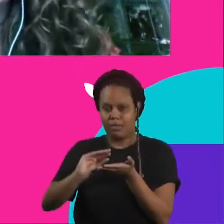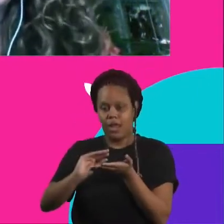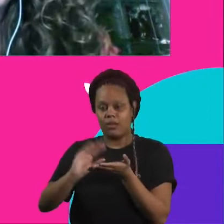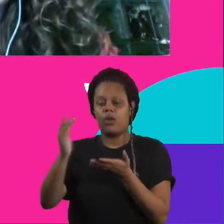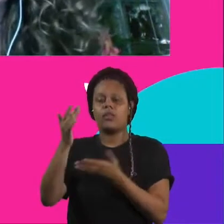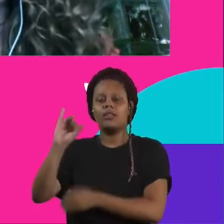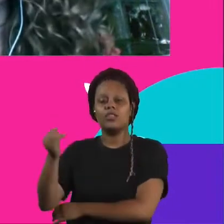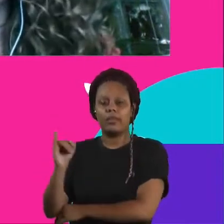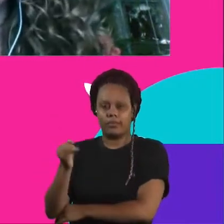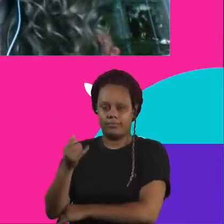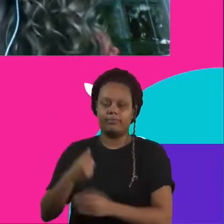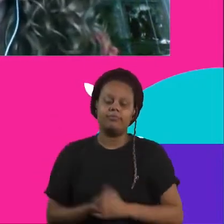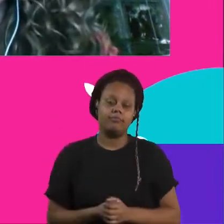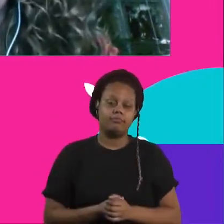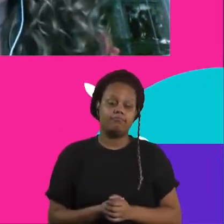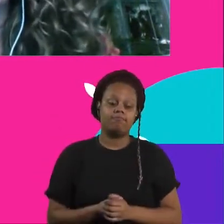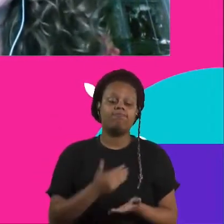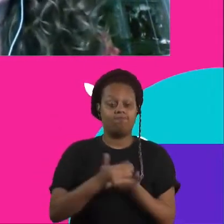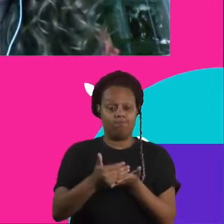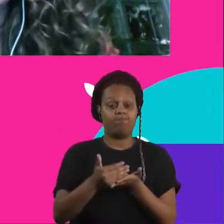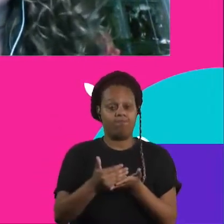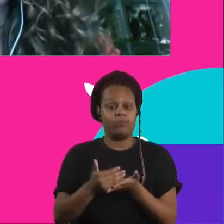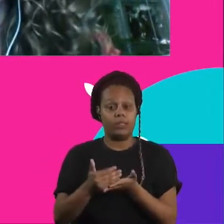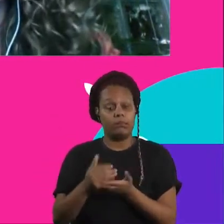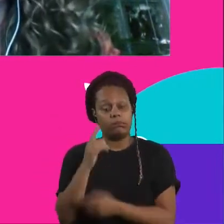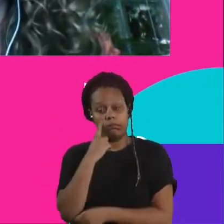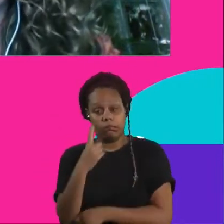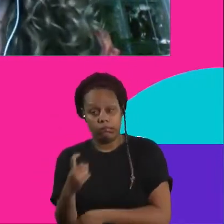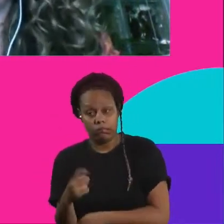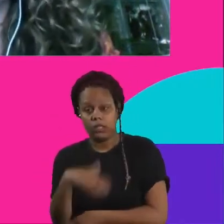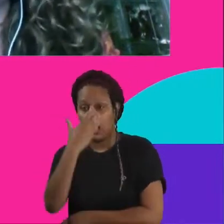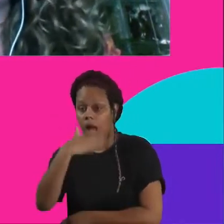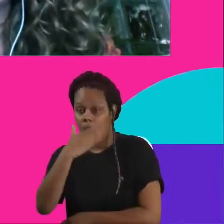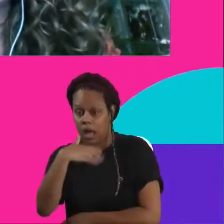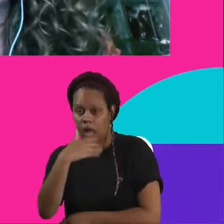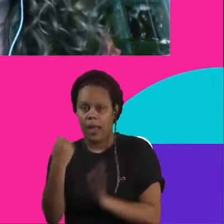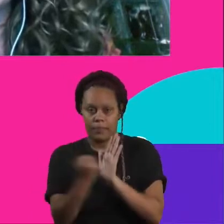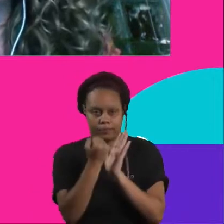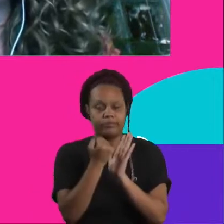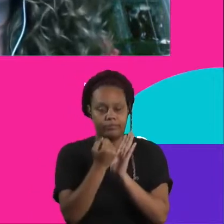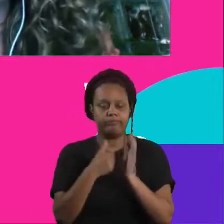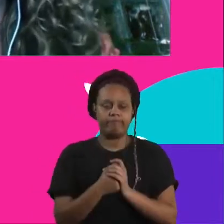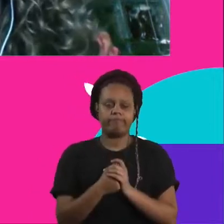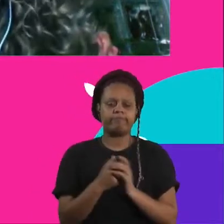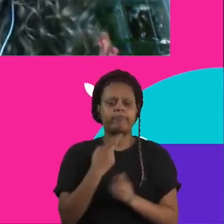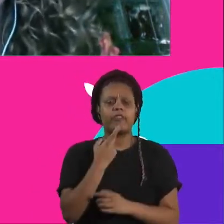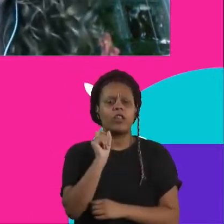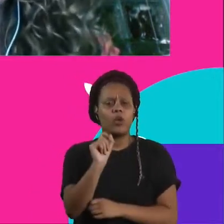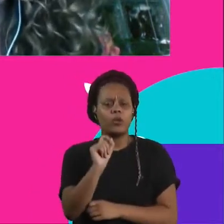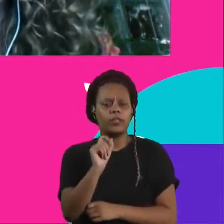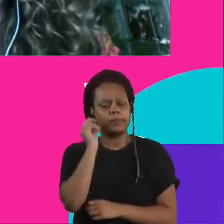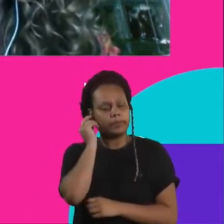janeiro. E no início do ano foi interessante que a Apple, ela lançou um reporte educacional que se chamava Um Dia na Vida dos